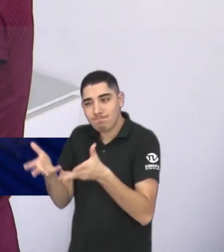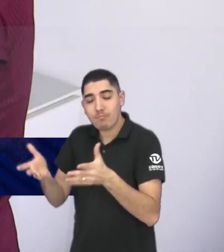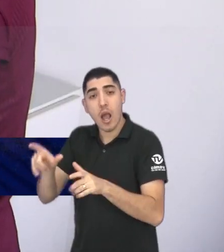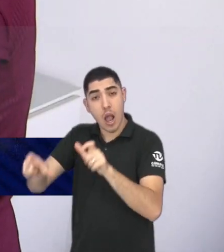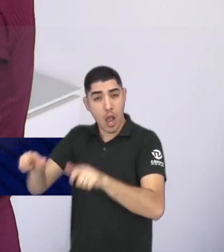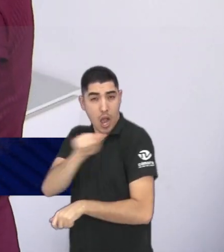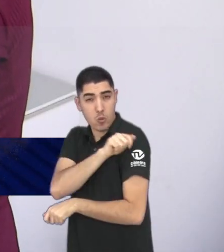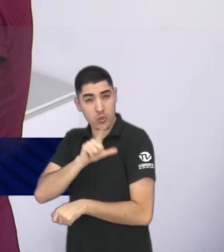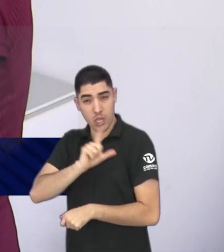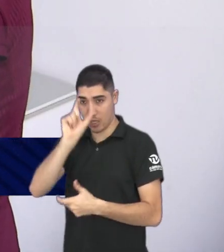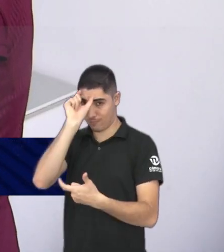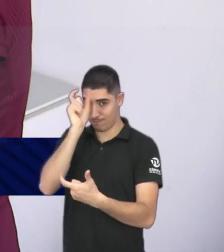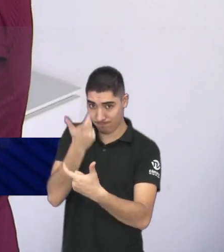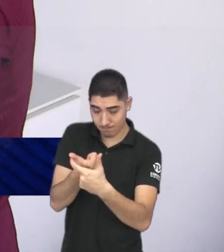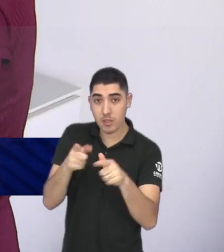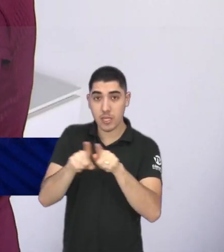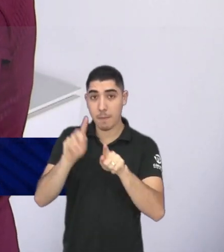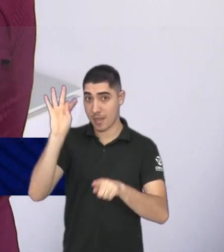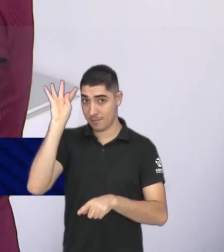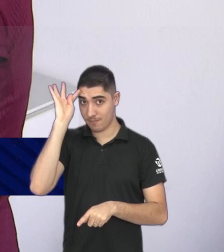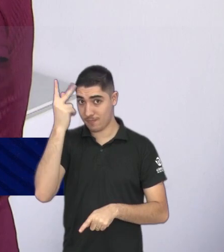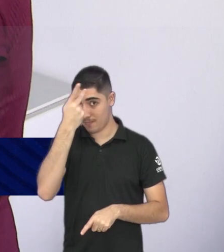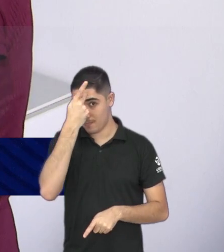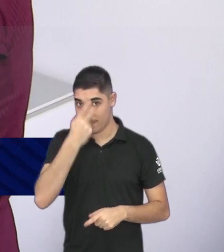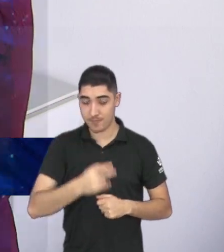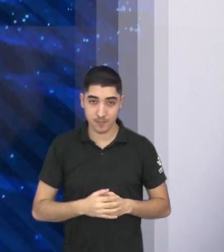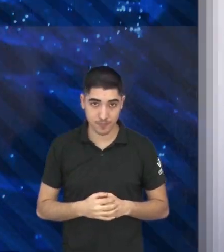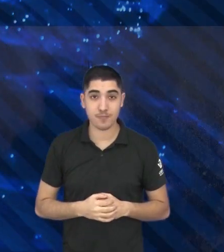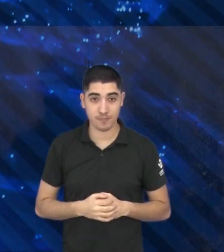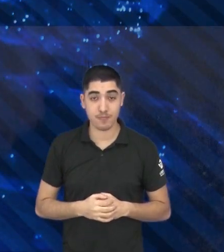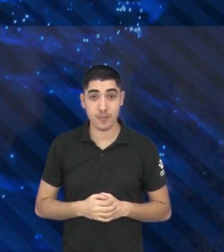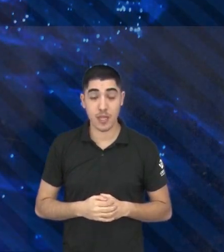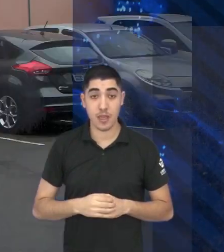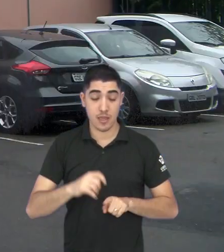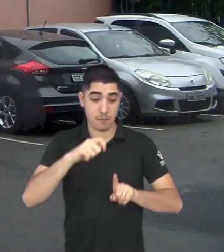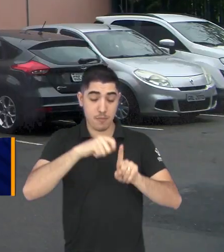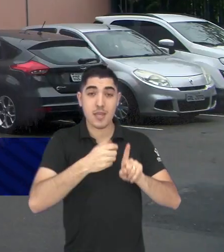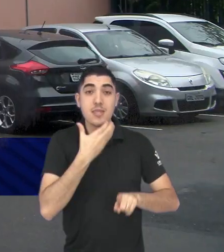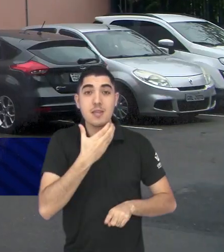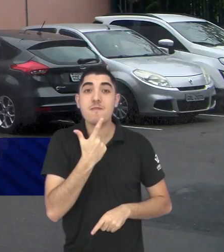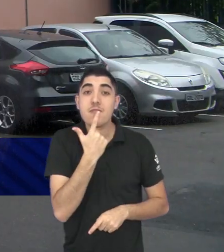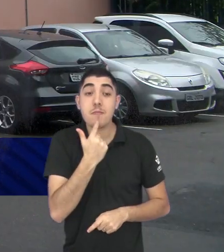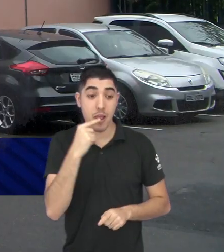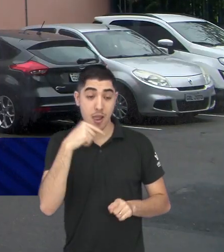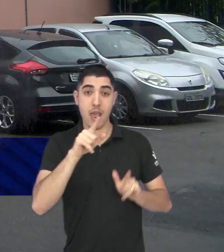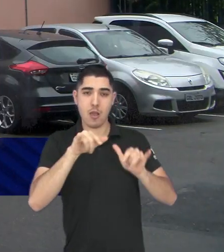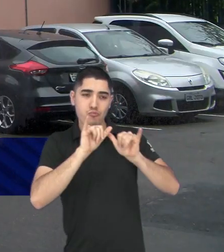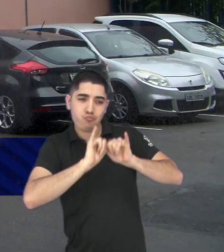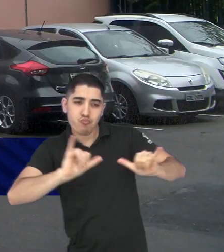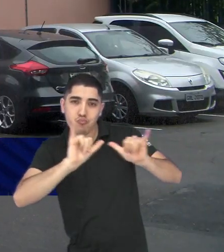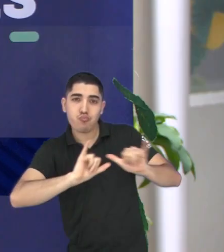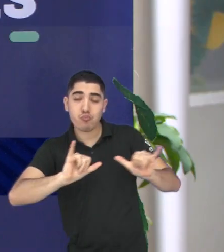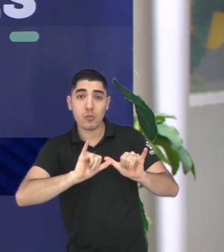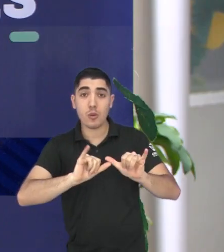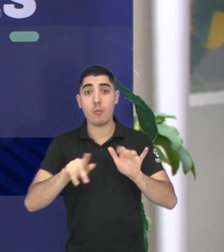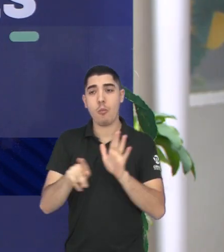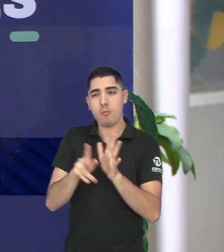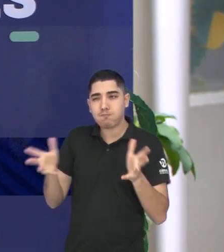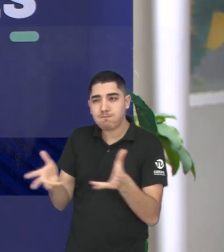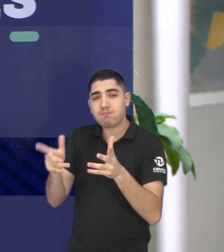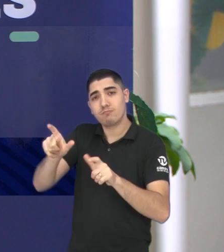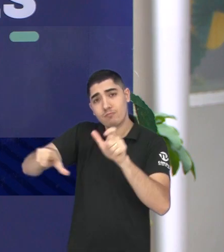auxiliar alunos com dislexia e transtorno de atenção. Dezembro Vermelho, campanha chama a atenção